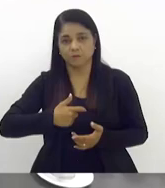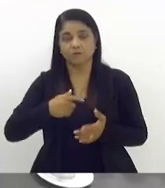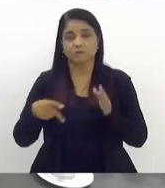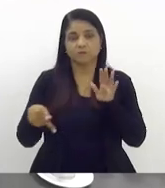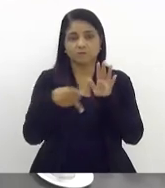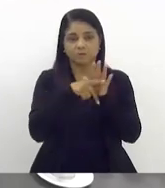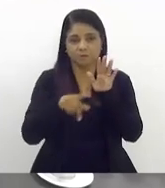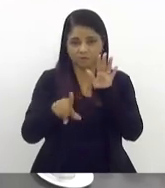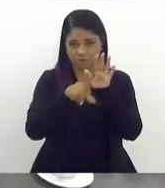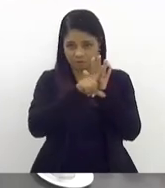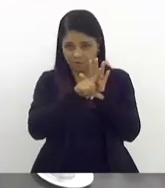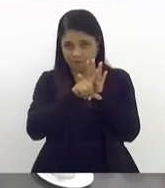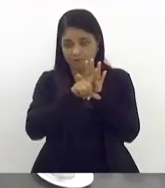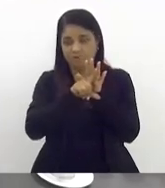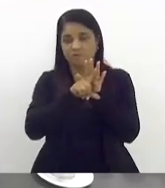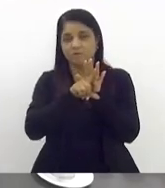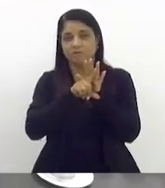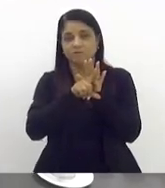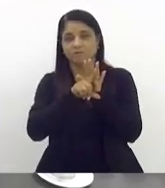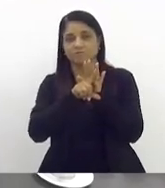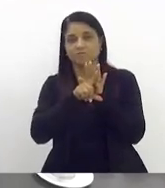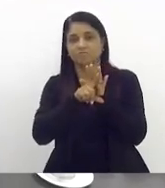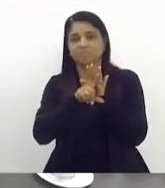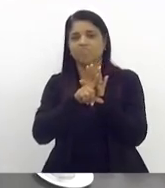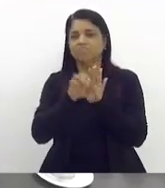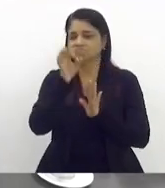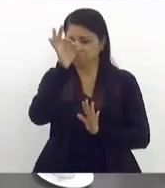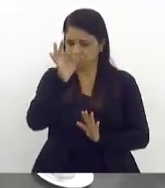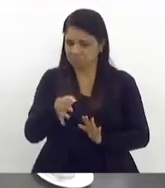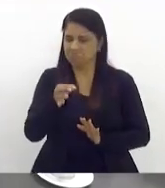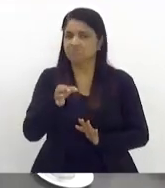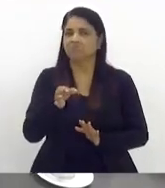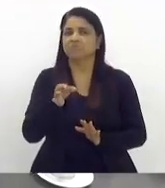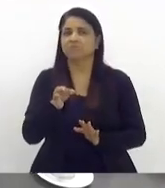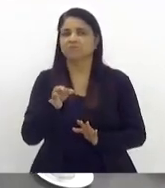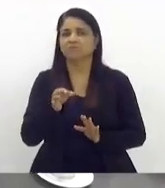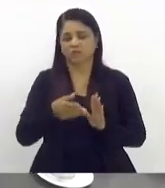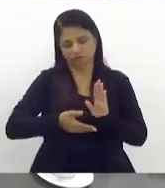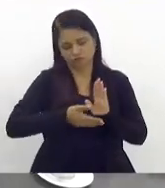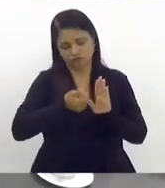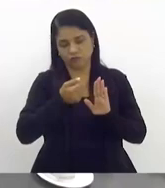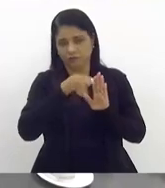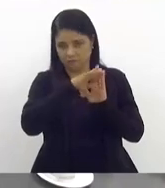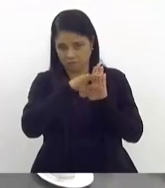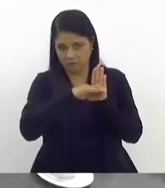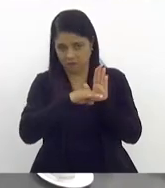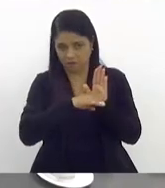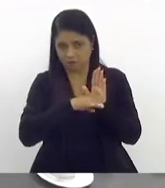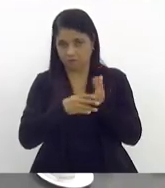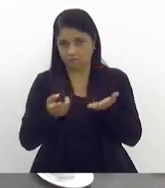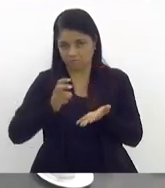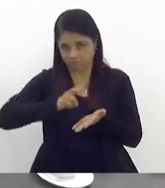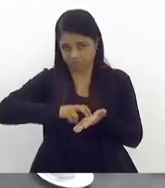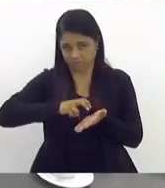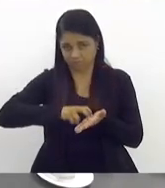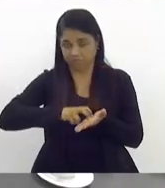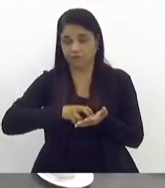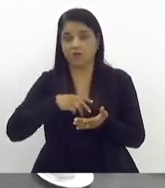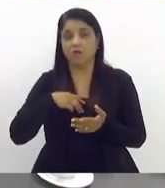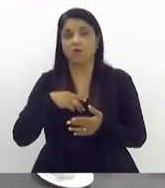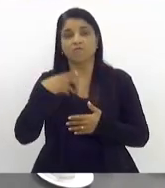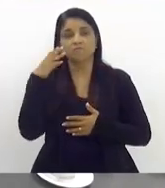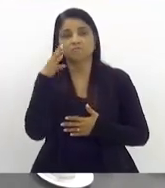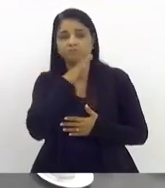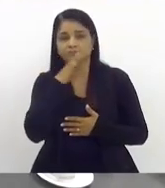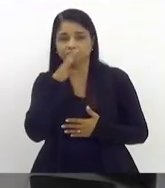Vossa Excelência, de maneira correta, retira da pauta na manhã de hoje. Vou fazer uma fala objetiva, porque